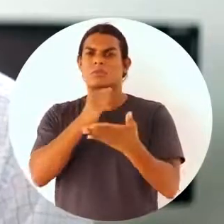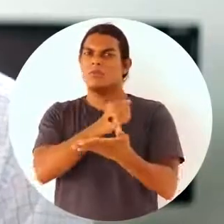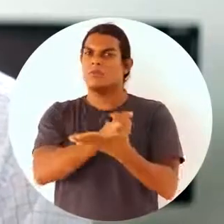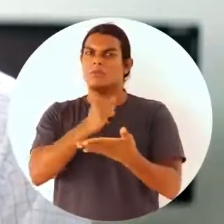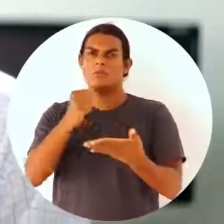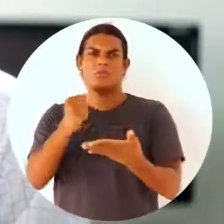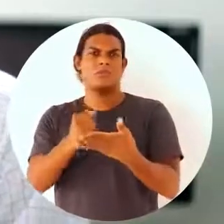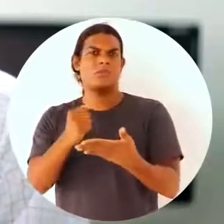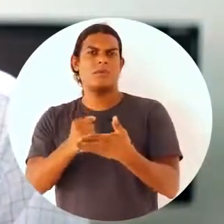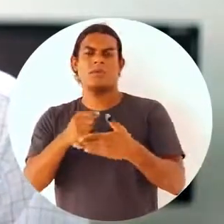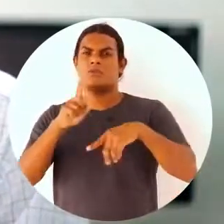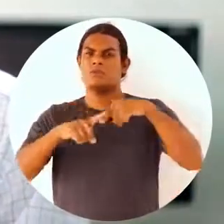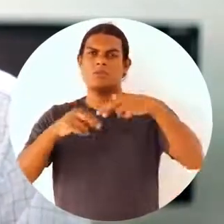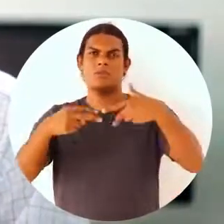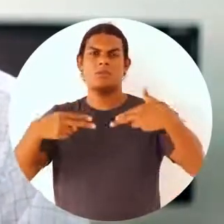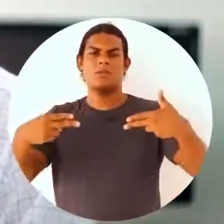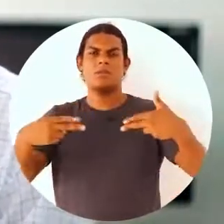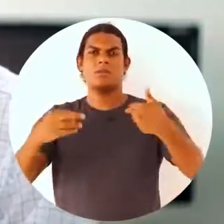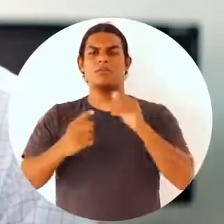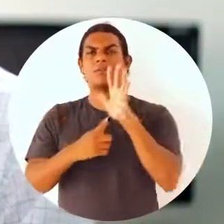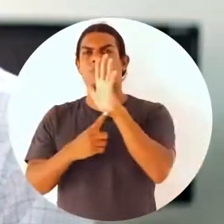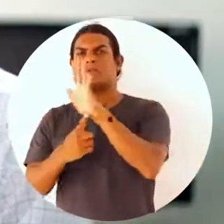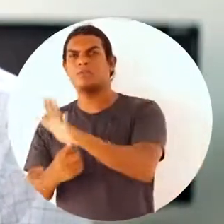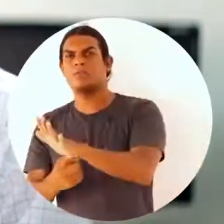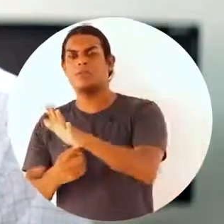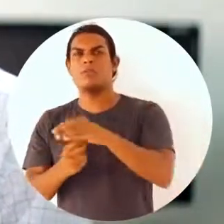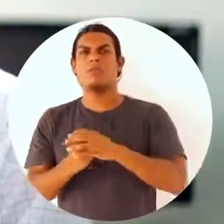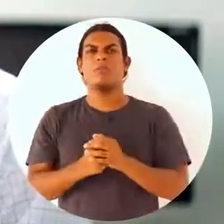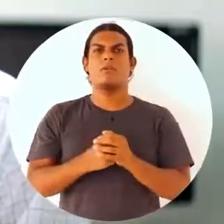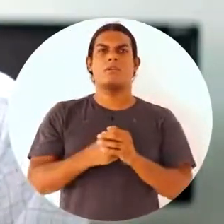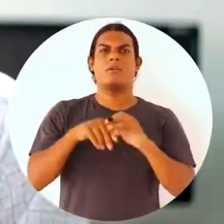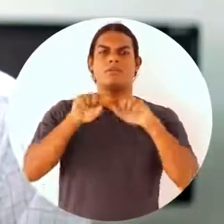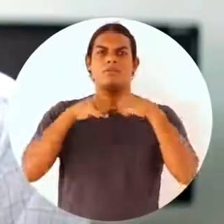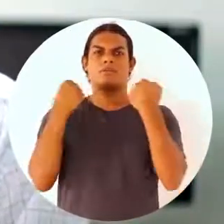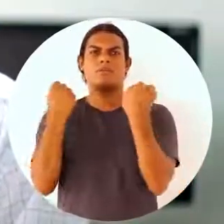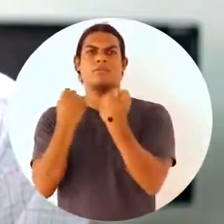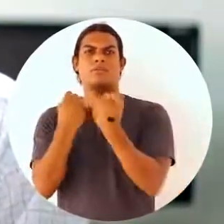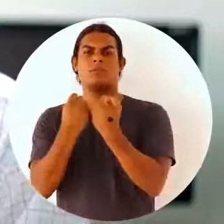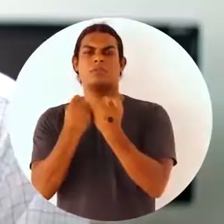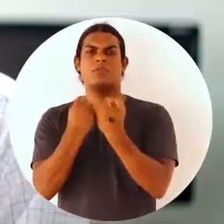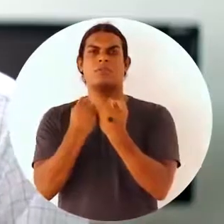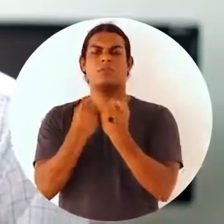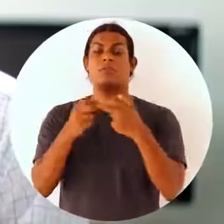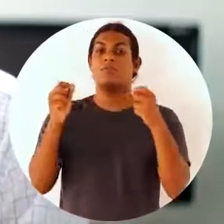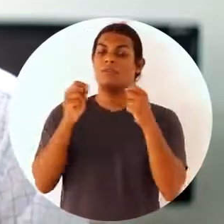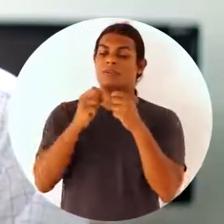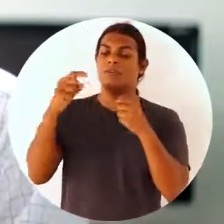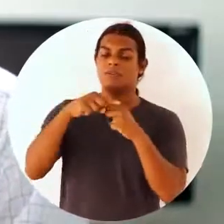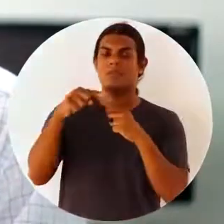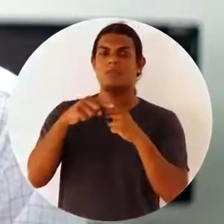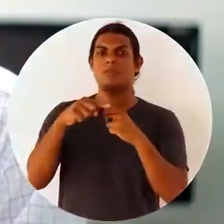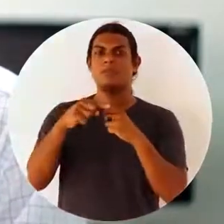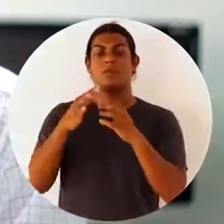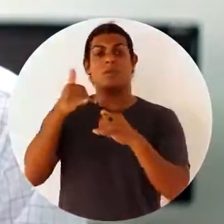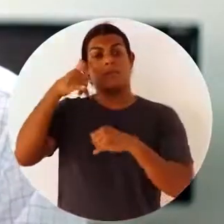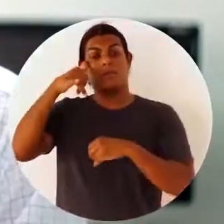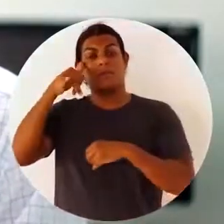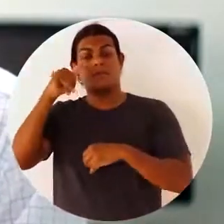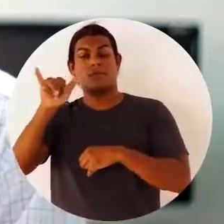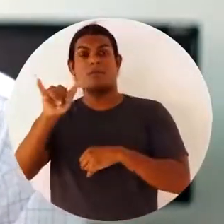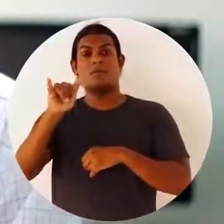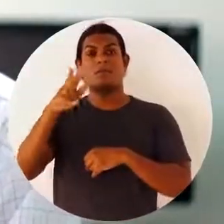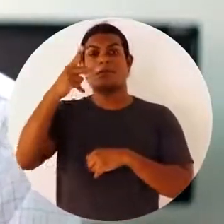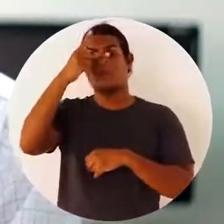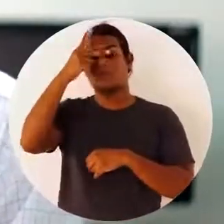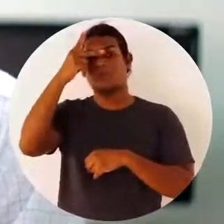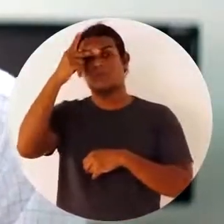e tornar visível ao público virtualmente. Então eu coloquei esse processo para evitar que as pessoas peguem as obras